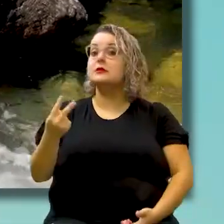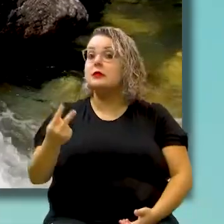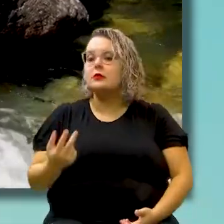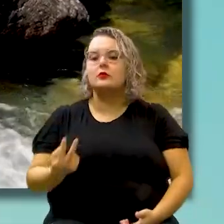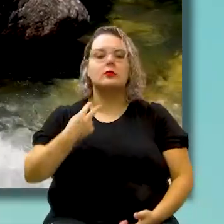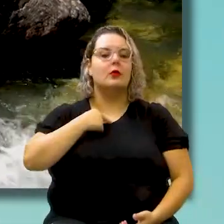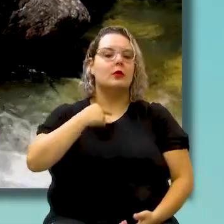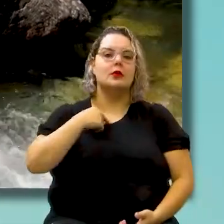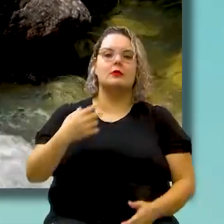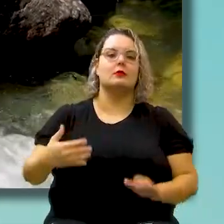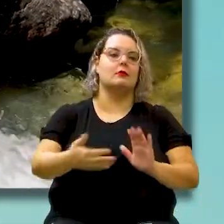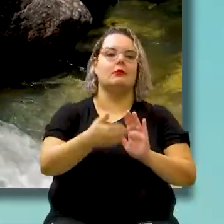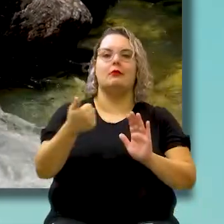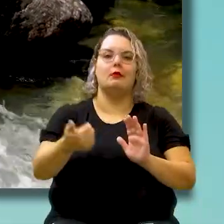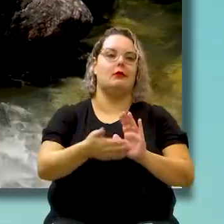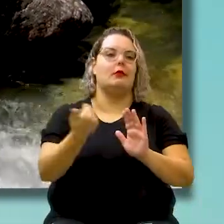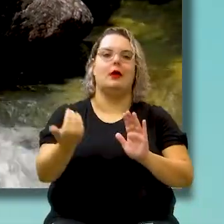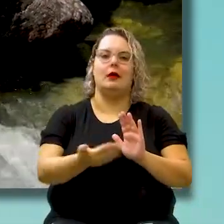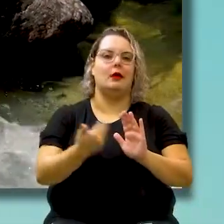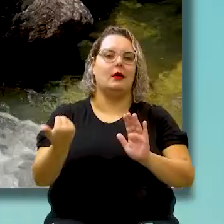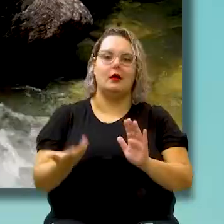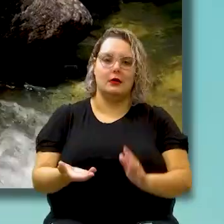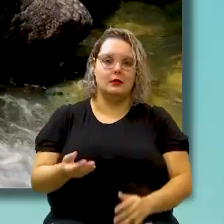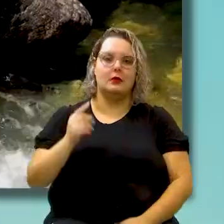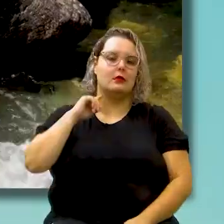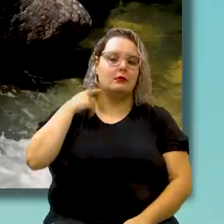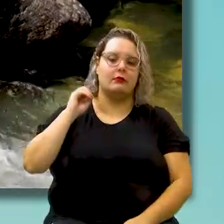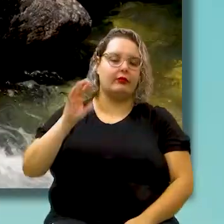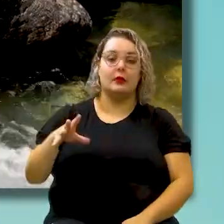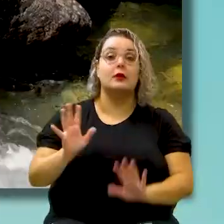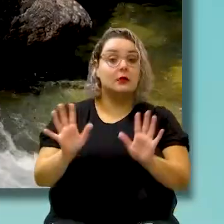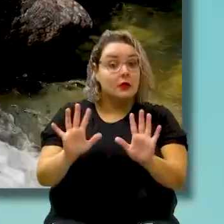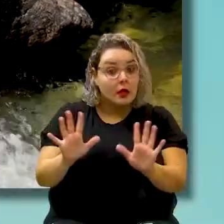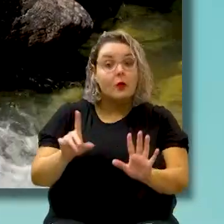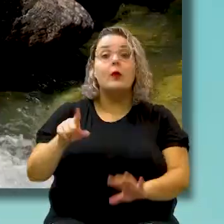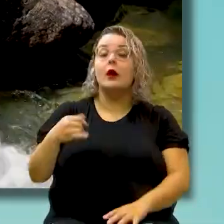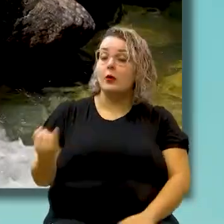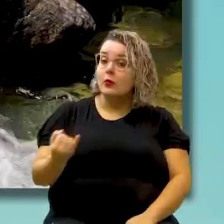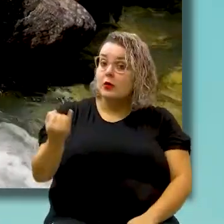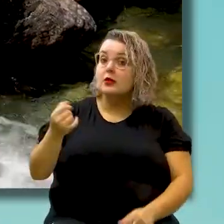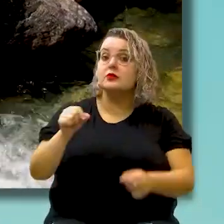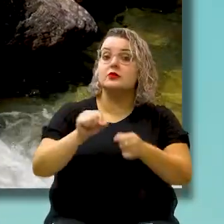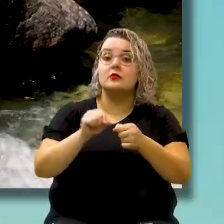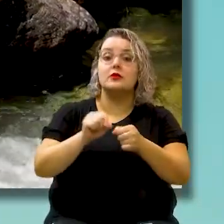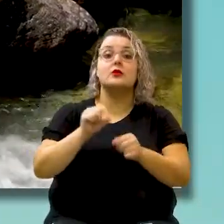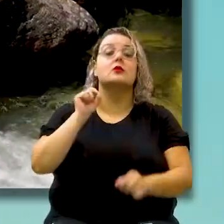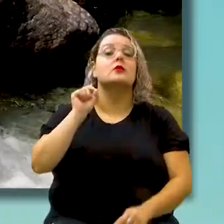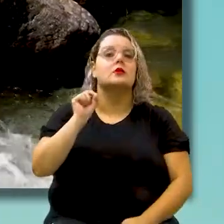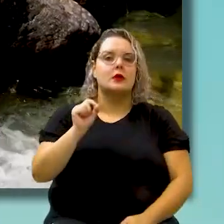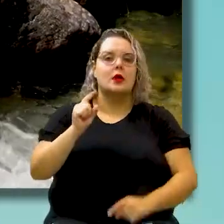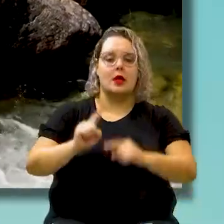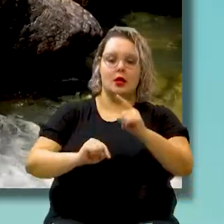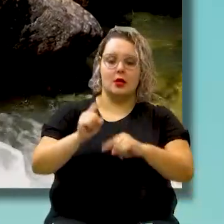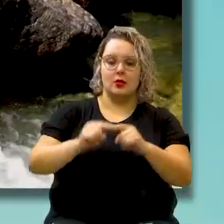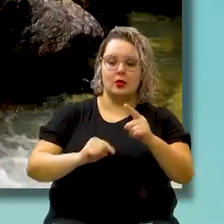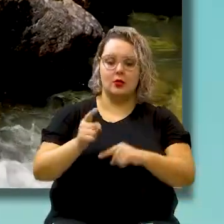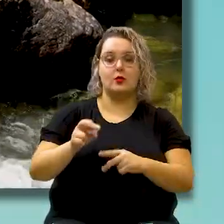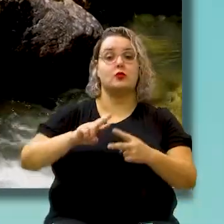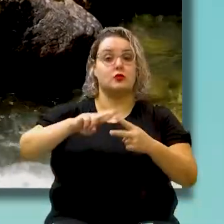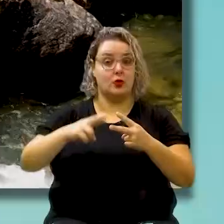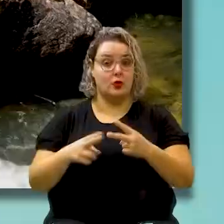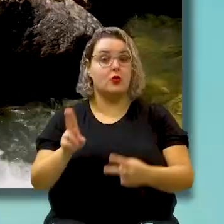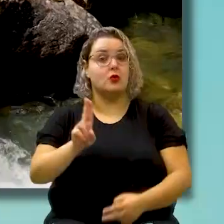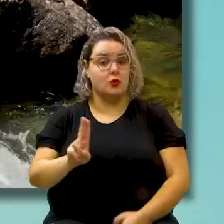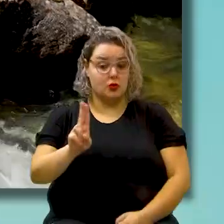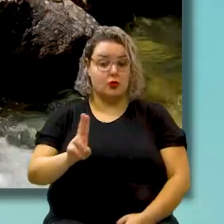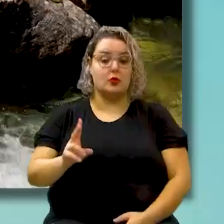possível a gente só retirar, sempre retirar e descartar. É importante que a gente faça com que as matérias, os recursos